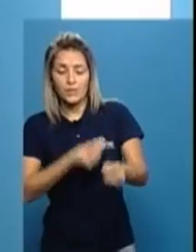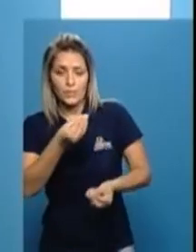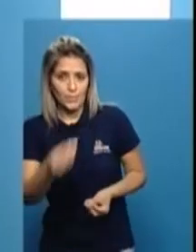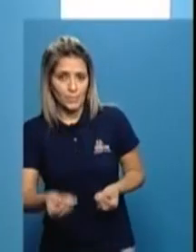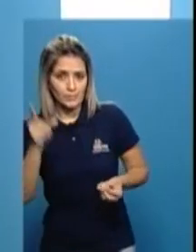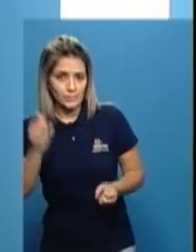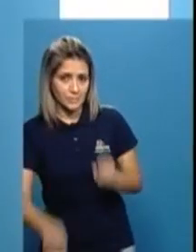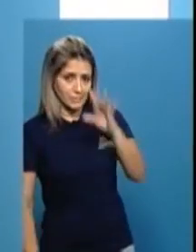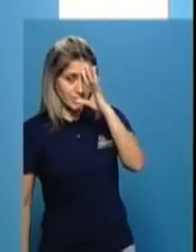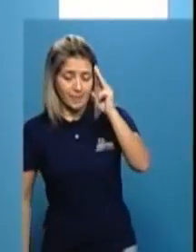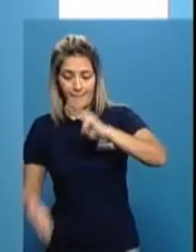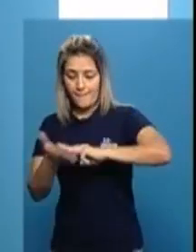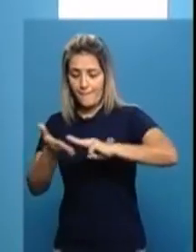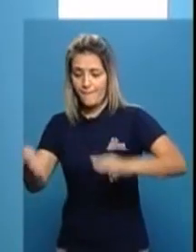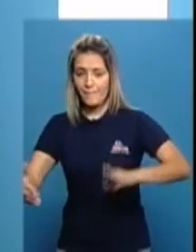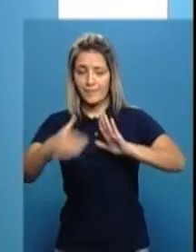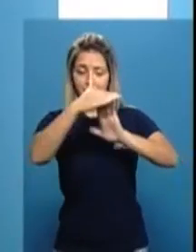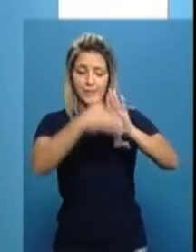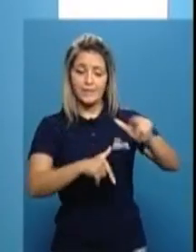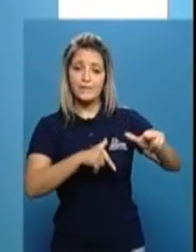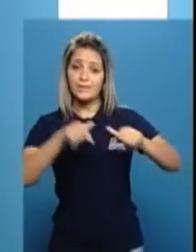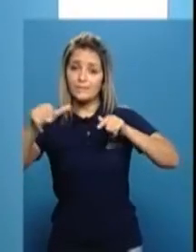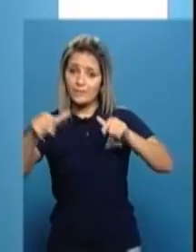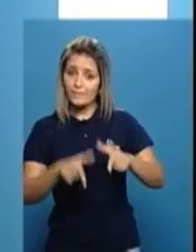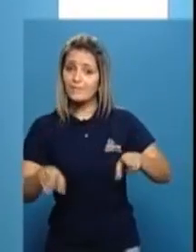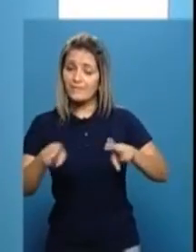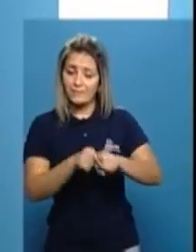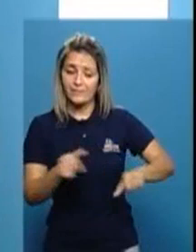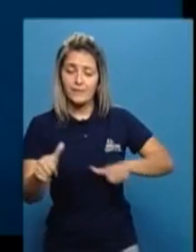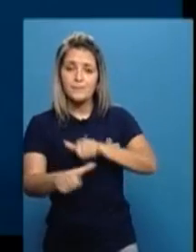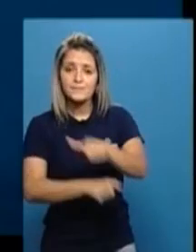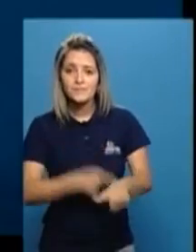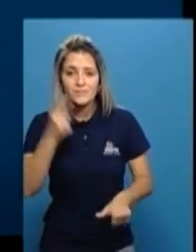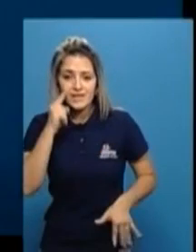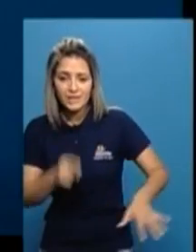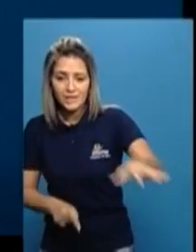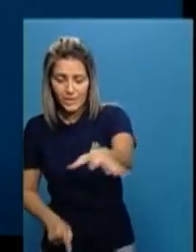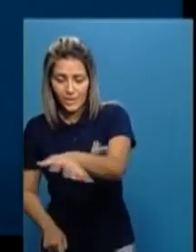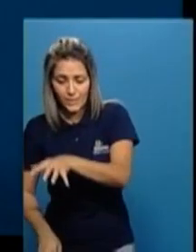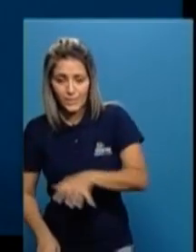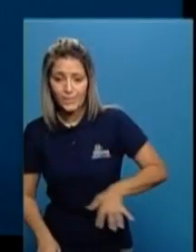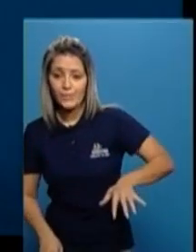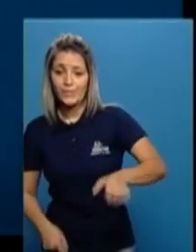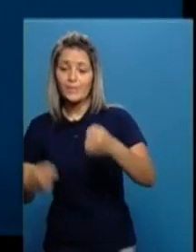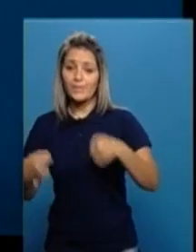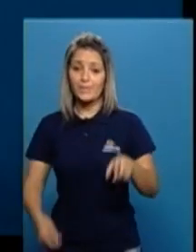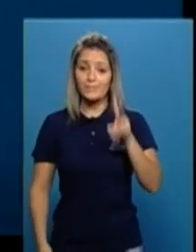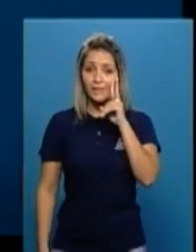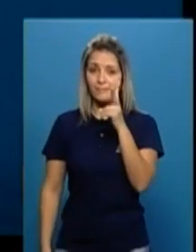de trabalho, e o layout vai ter que estar sempre acompanhando isso. Temos também aqui